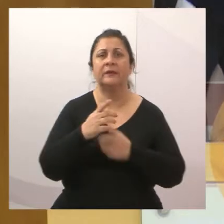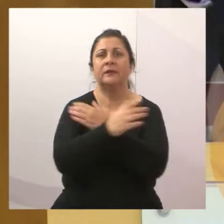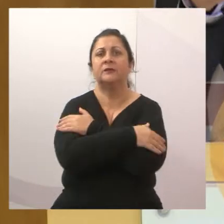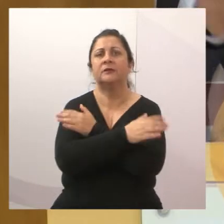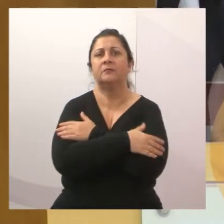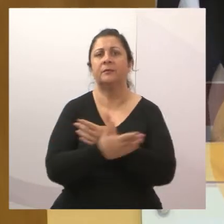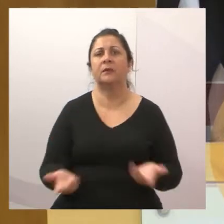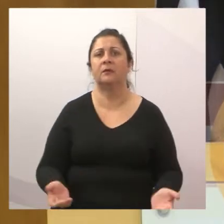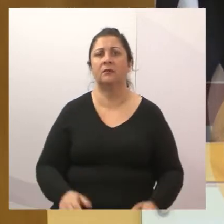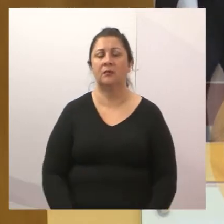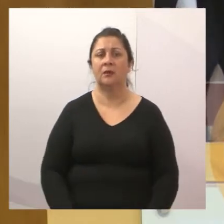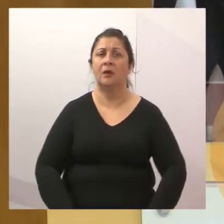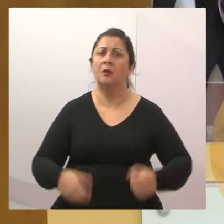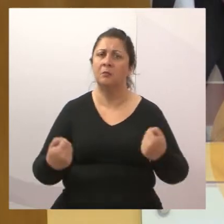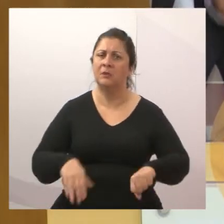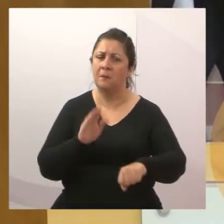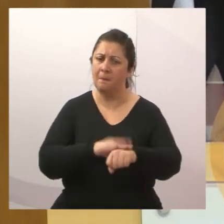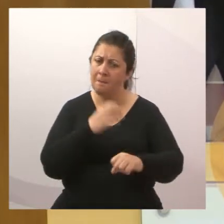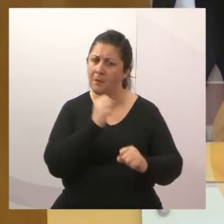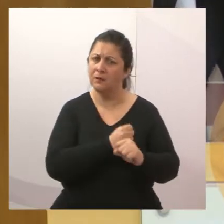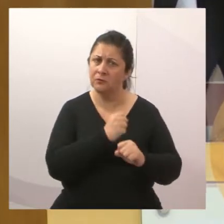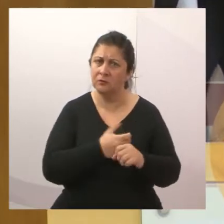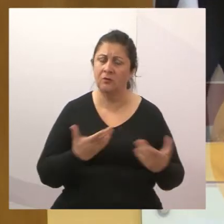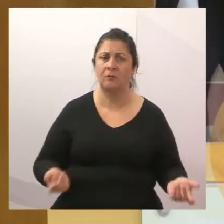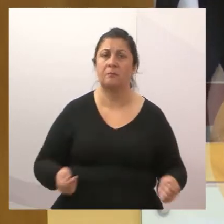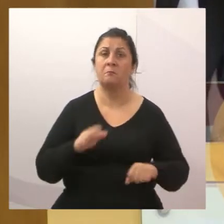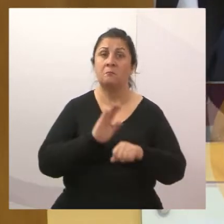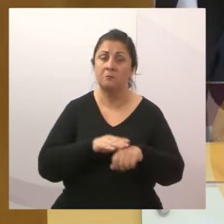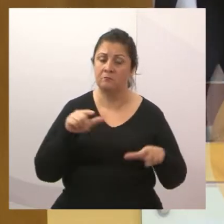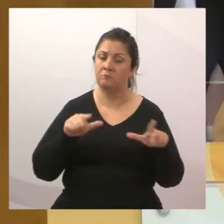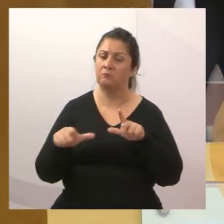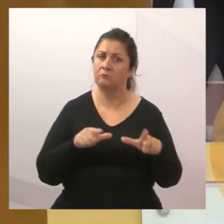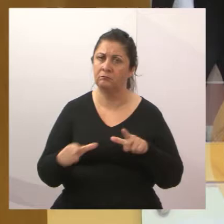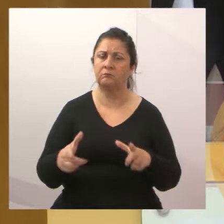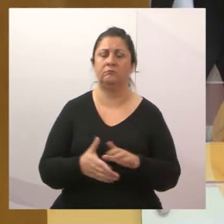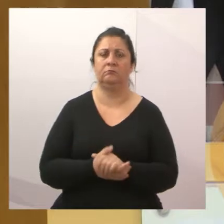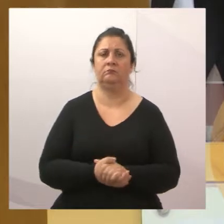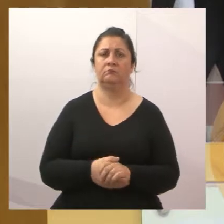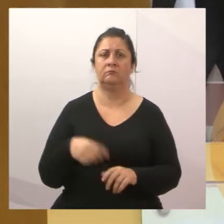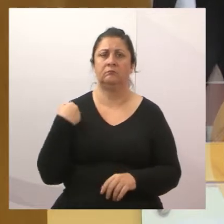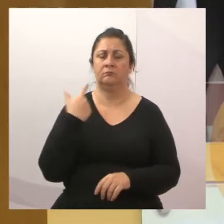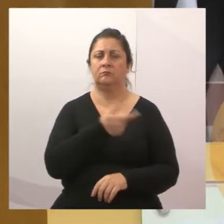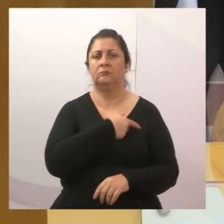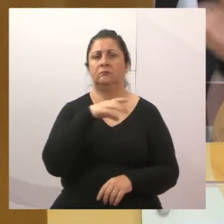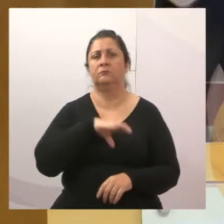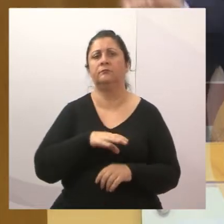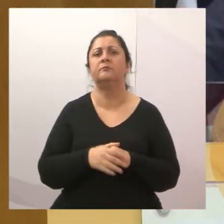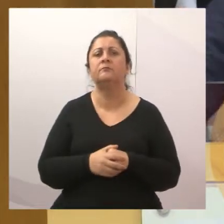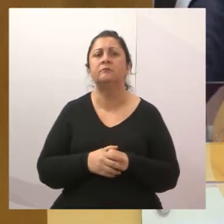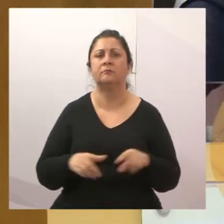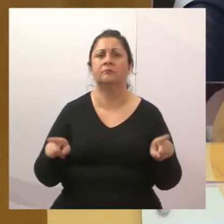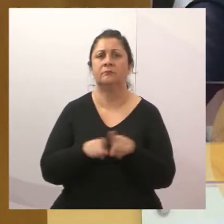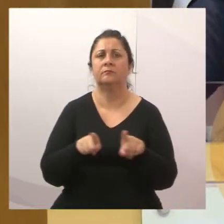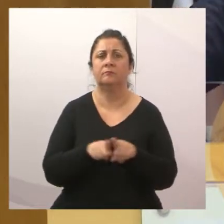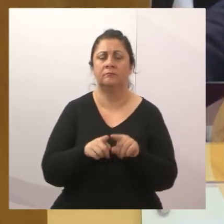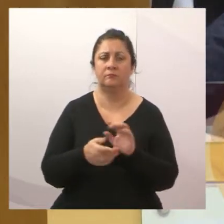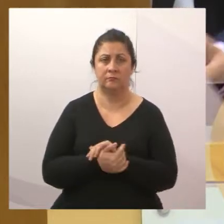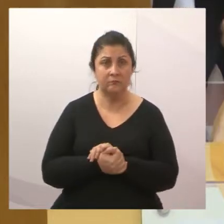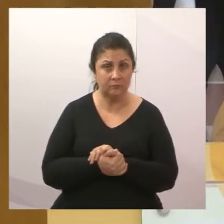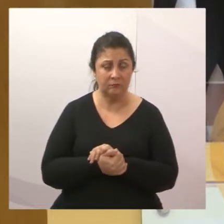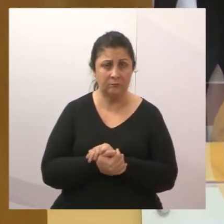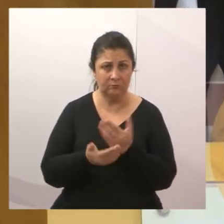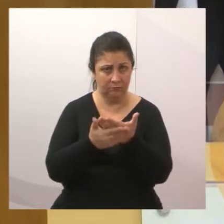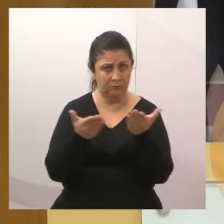era necessário ter mais obras, era necessário gerar mais empregos na nossa cidade. E também, senhoras